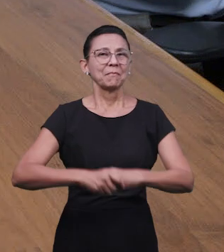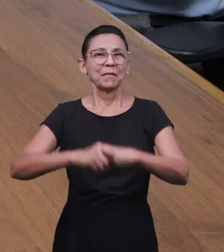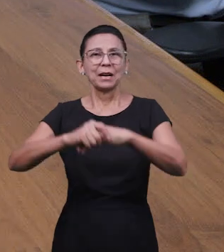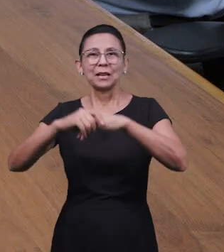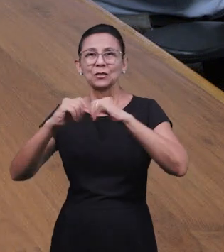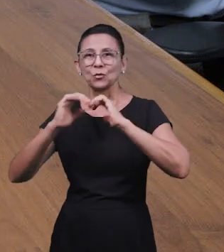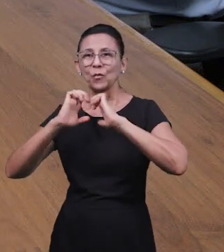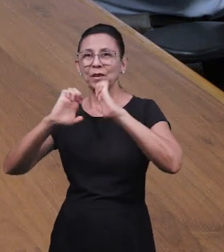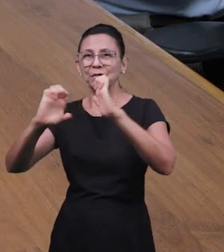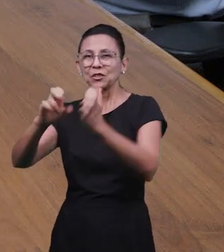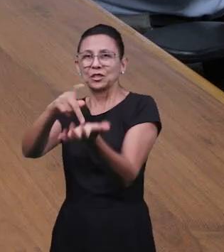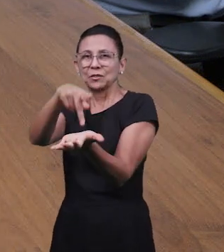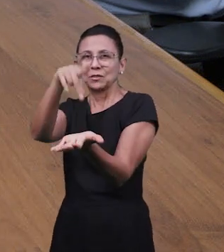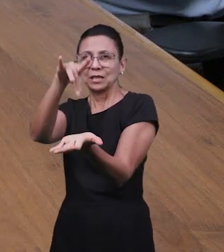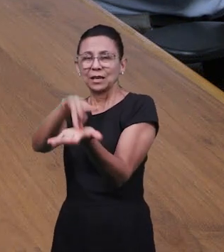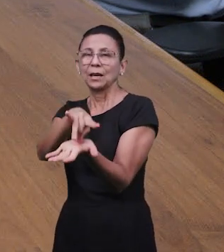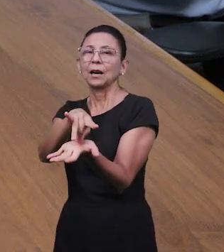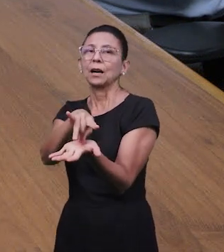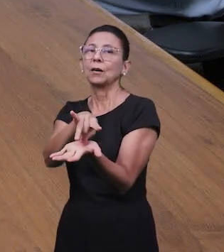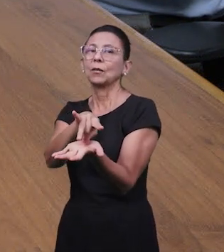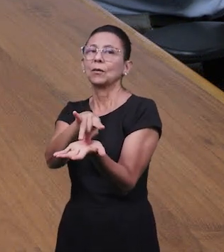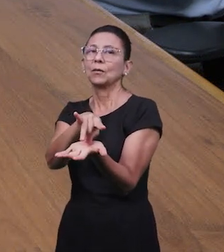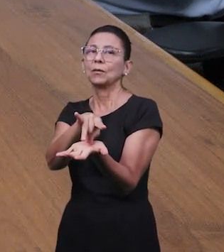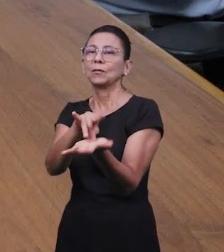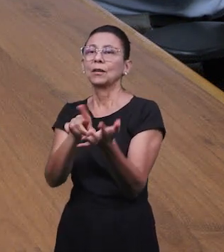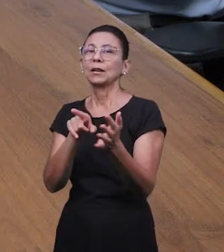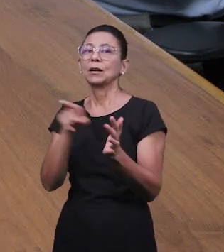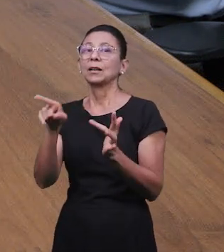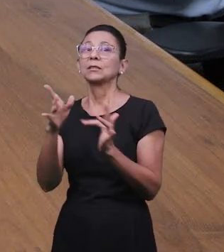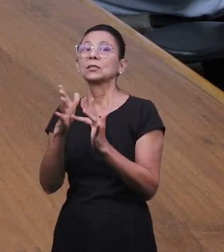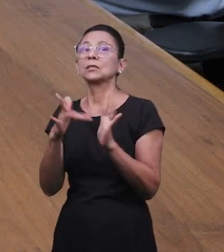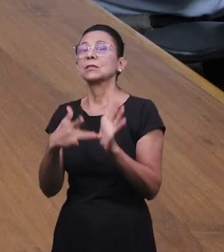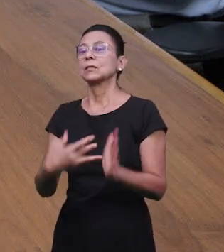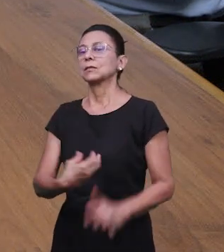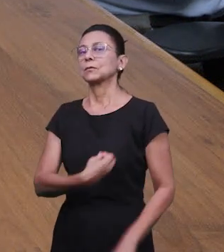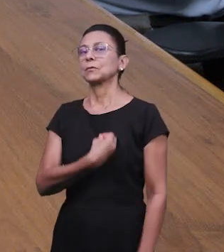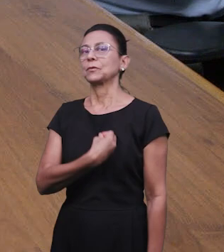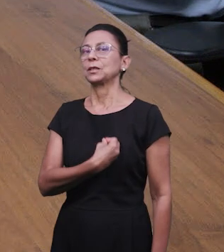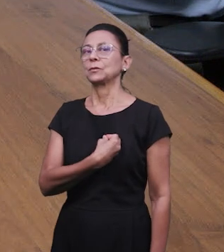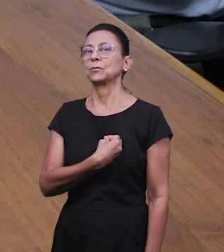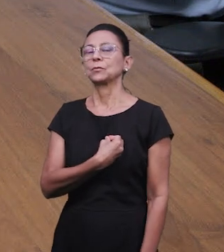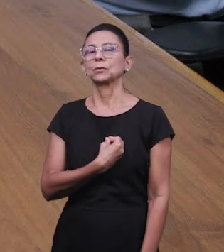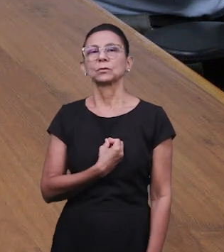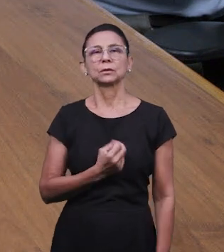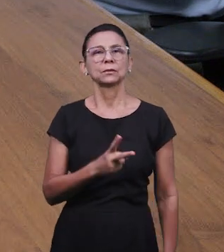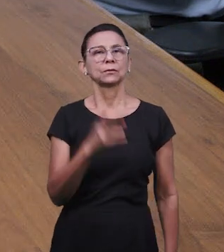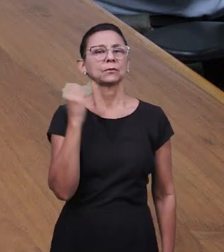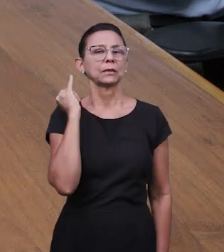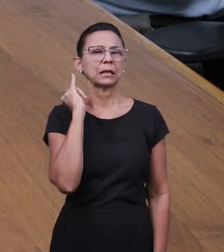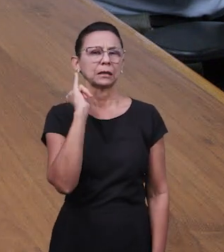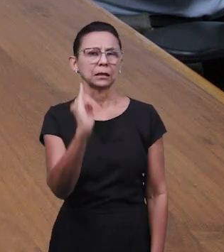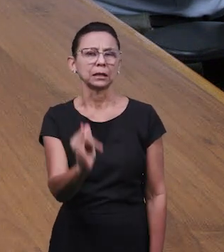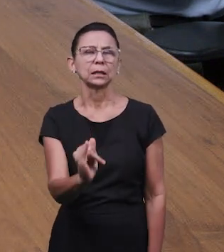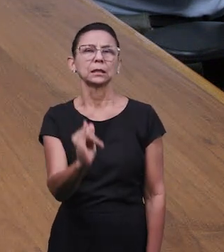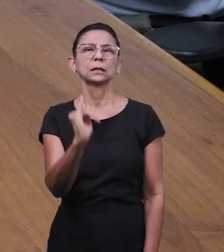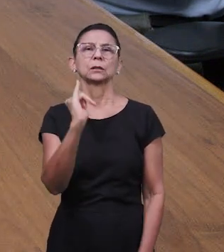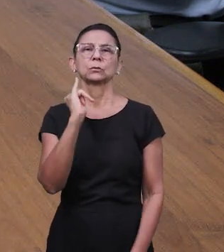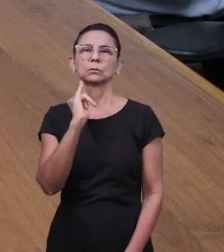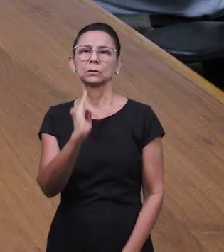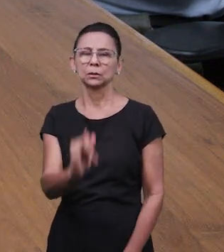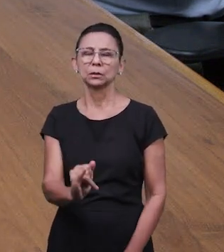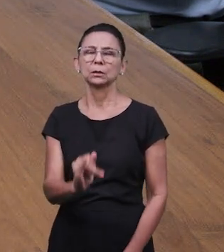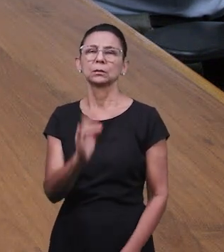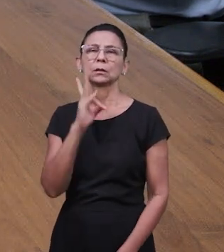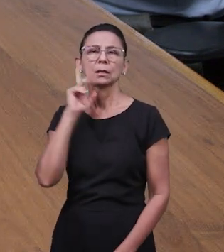verdadeiro evangelho é com Jesus vivo. É com Jesus vivo. Jesus vivo, Jesus presente, Jesus falando,